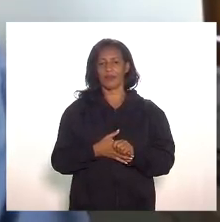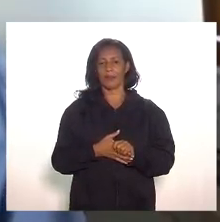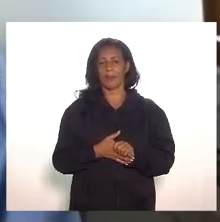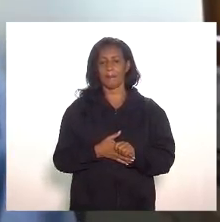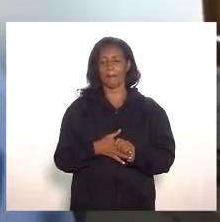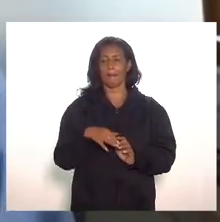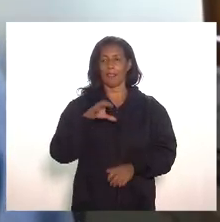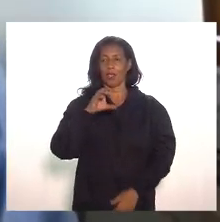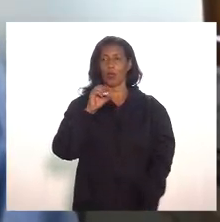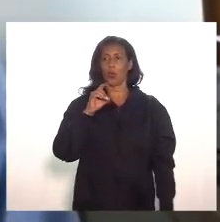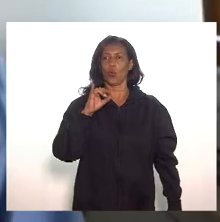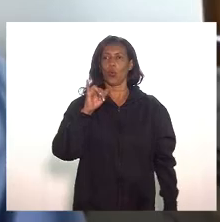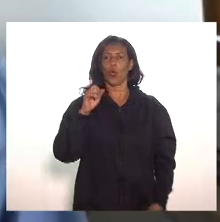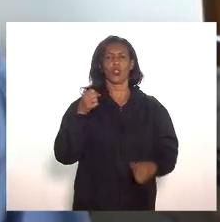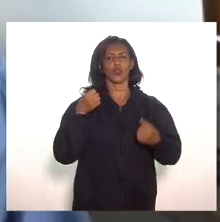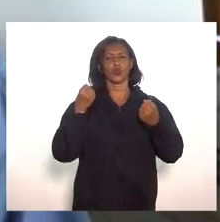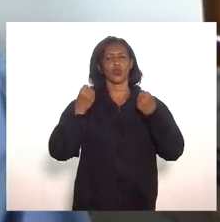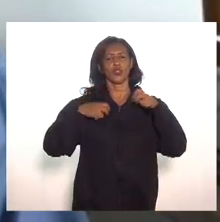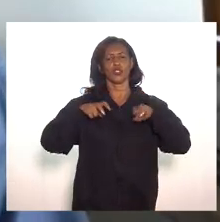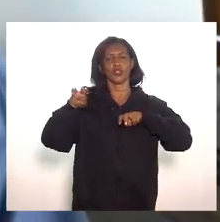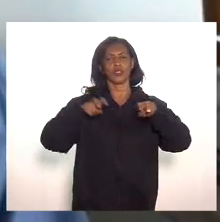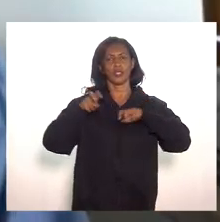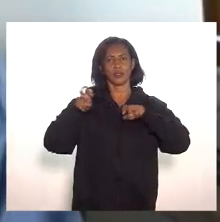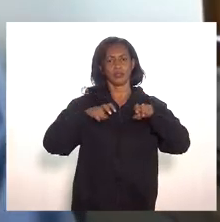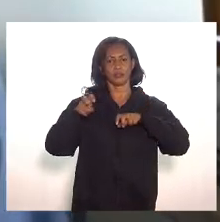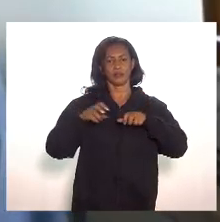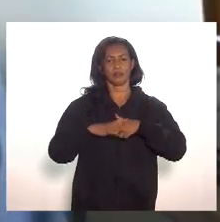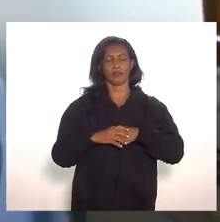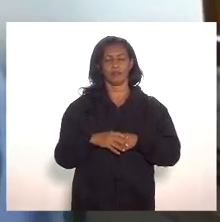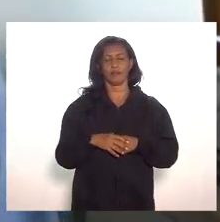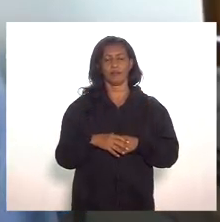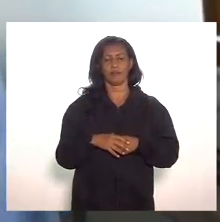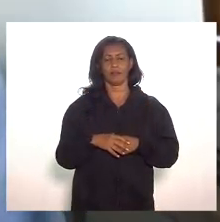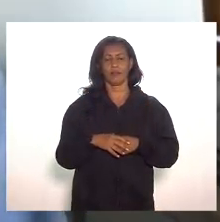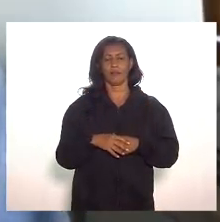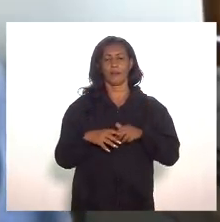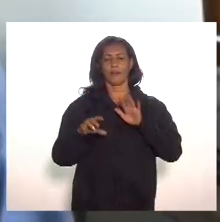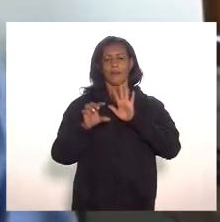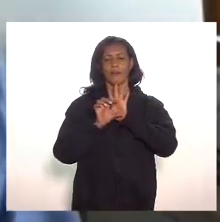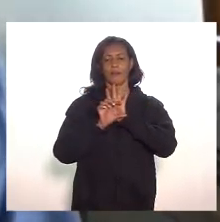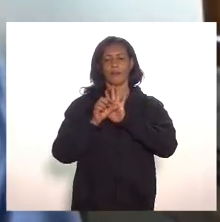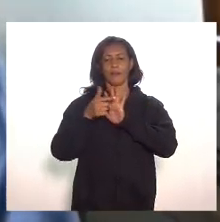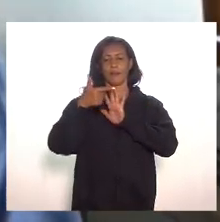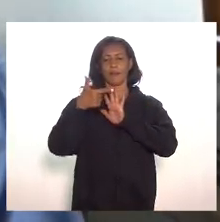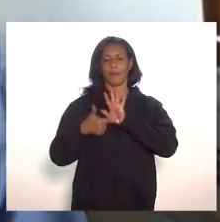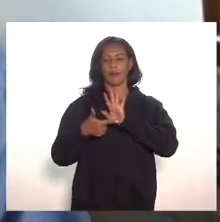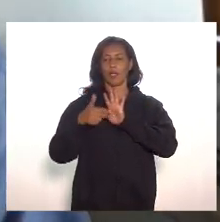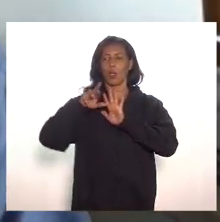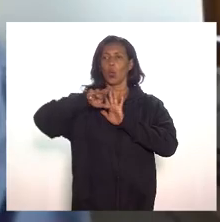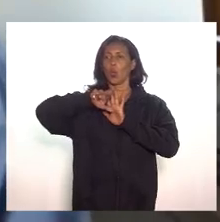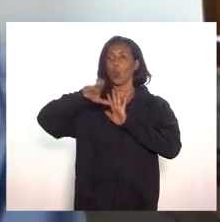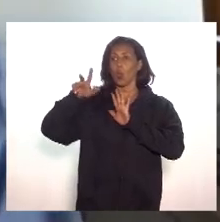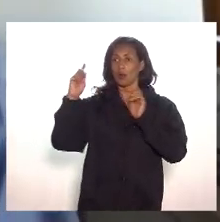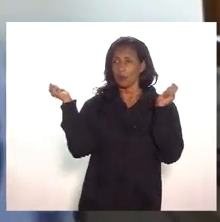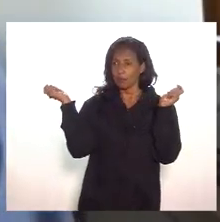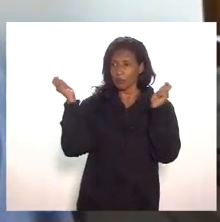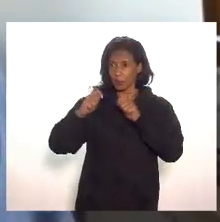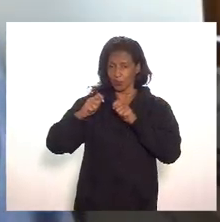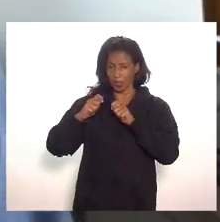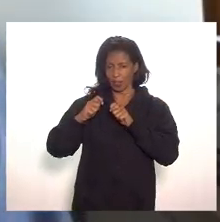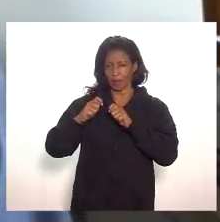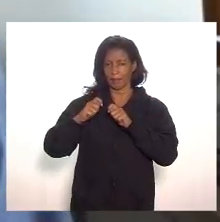de Trânsito Brasileiro que entrou em vigor ontem. Parágrafo 2º. Quando não for possível